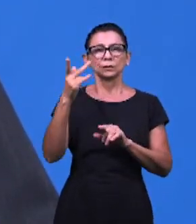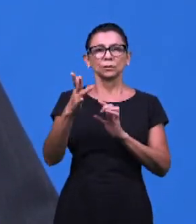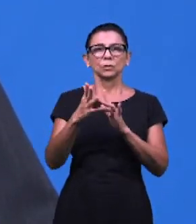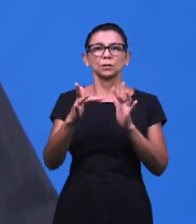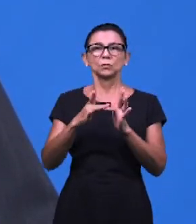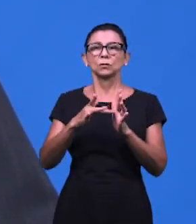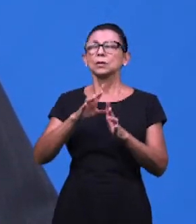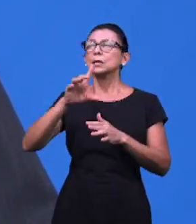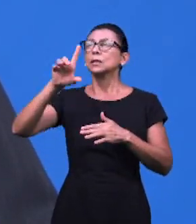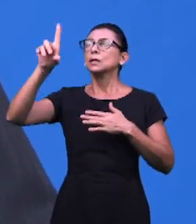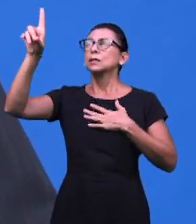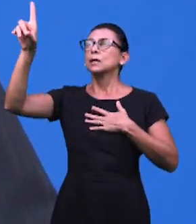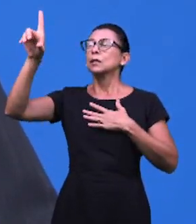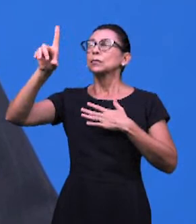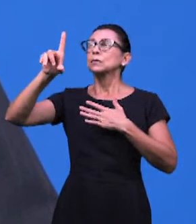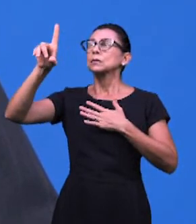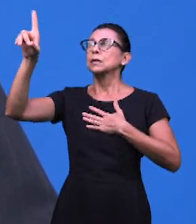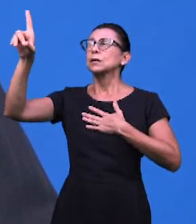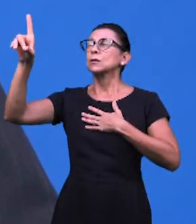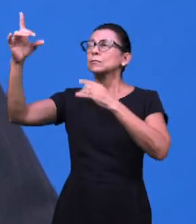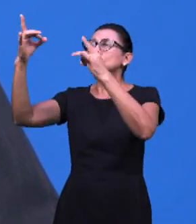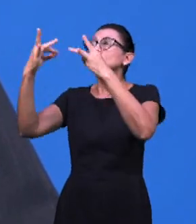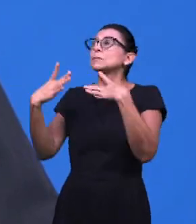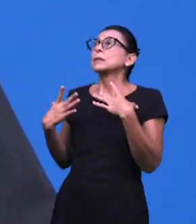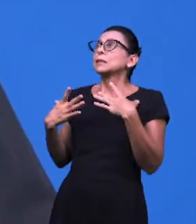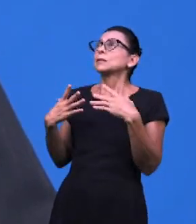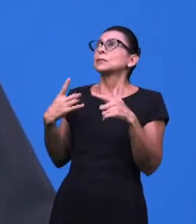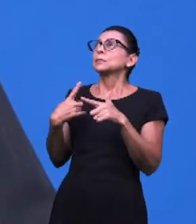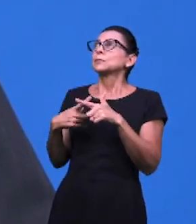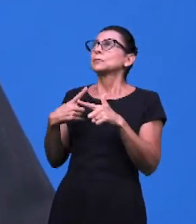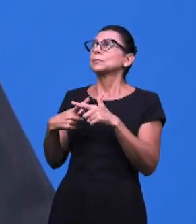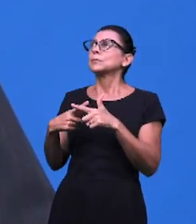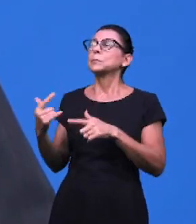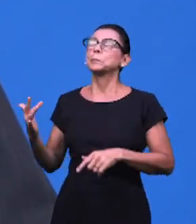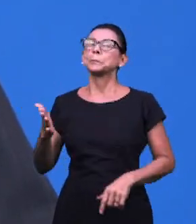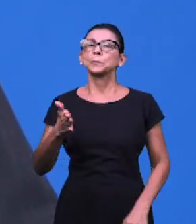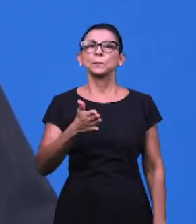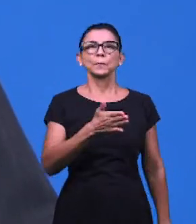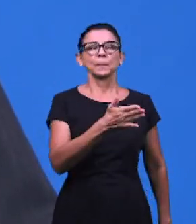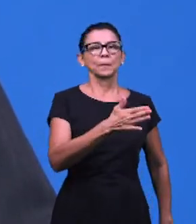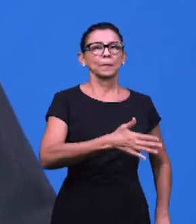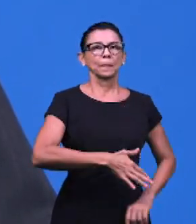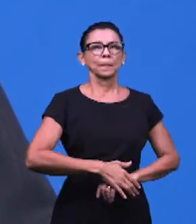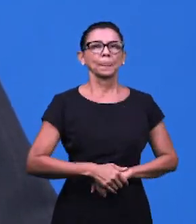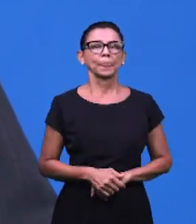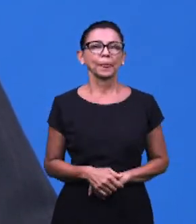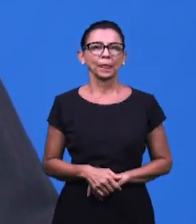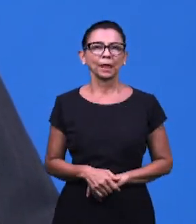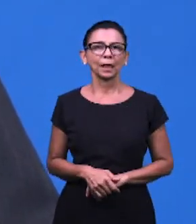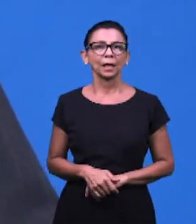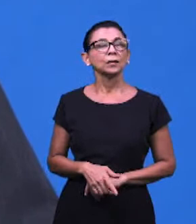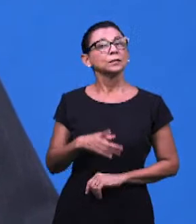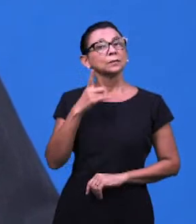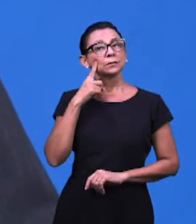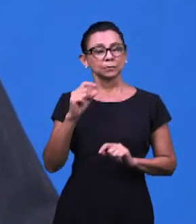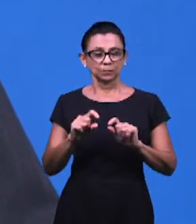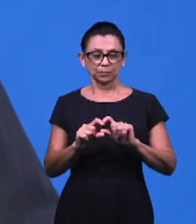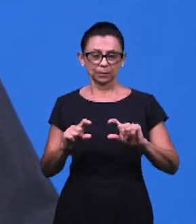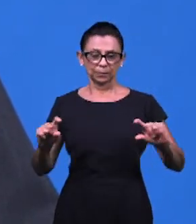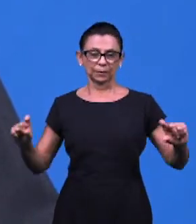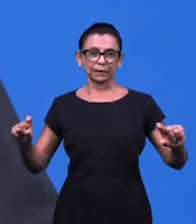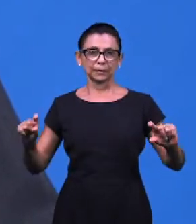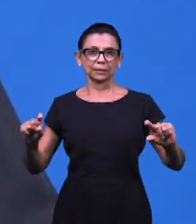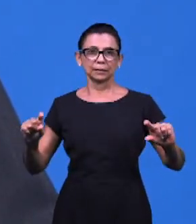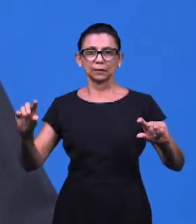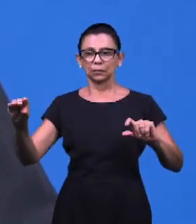desamparaste? Muito boa a sua resposta, glória a Deus. Mas nós temos ainda nesta 7ª pergunta uma frase que foi postada